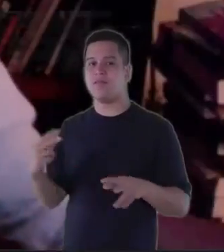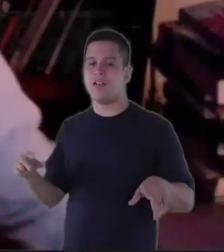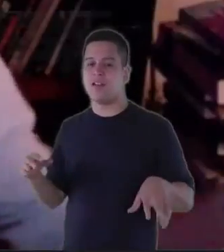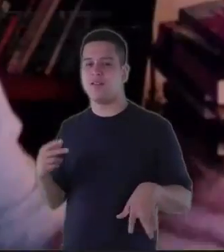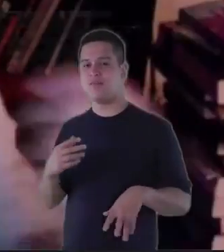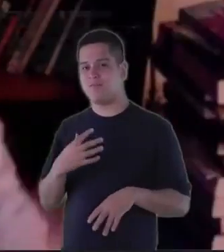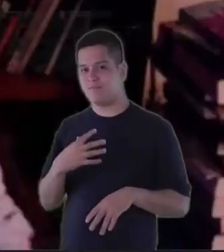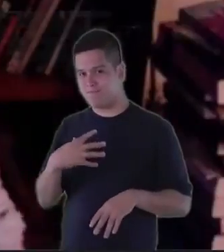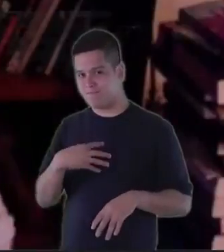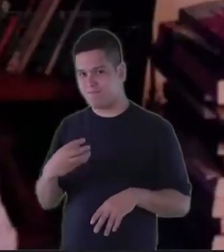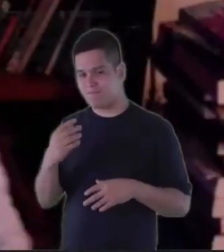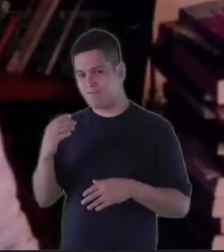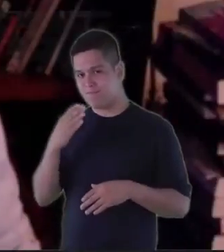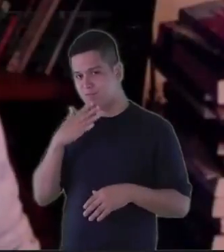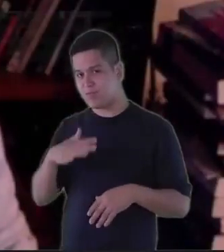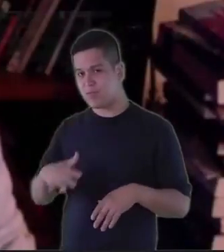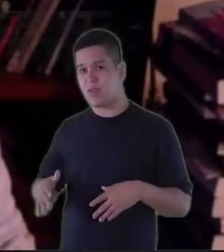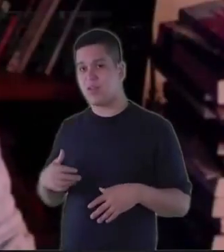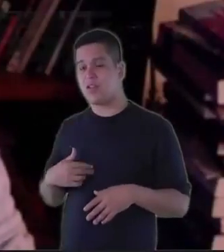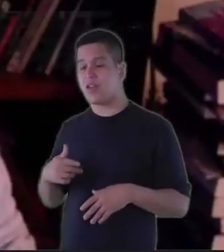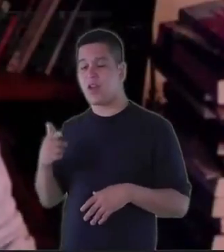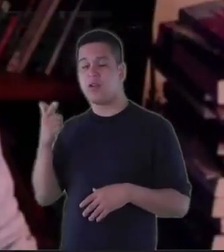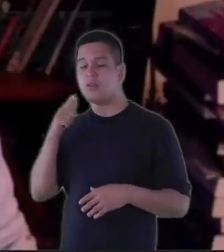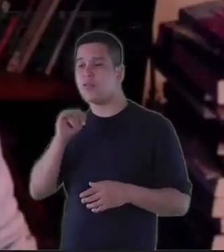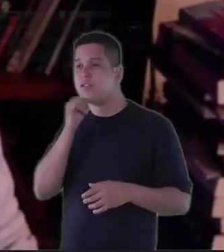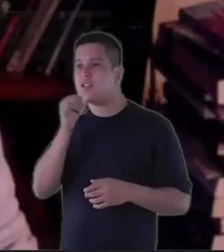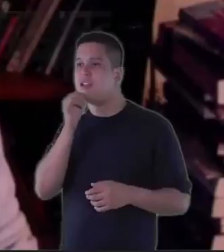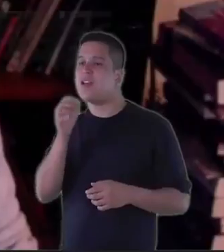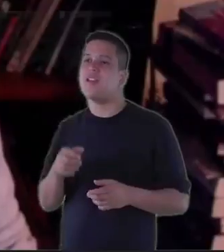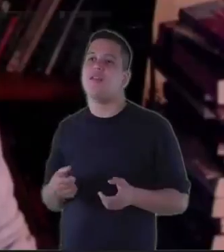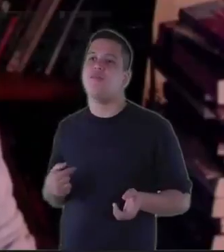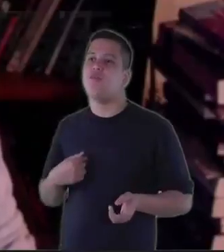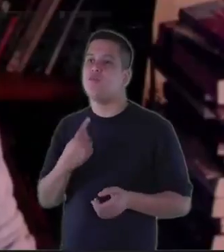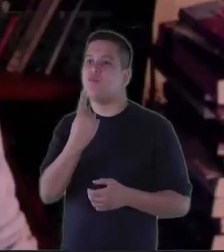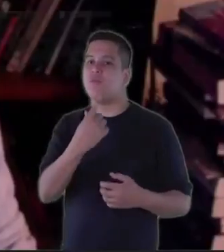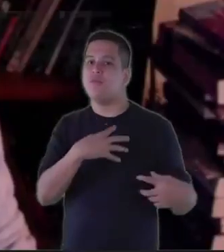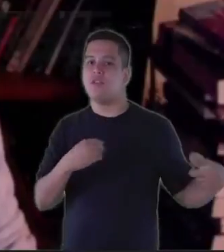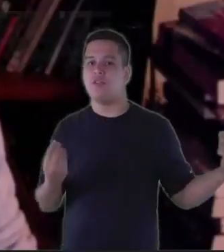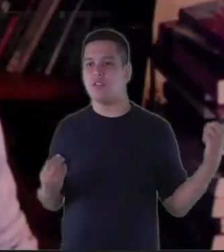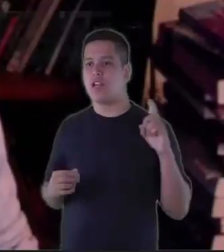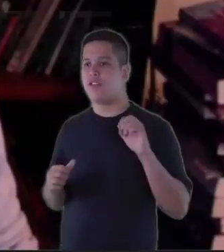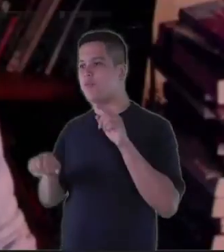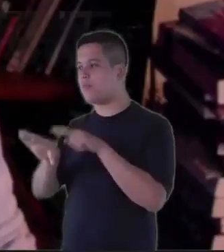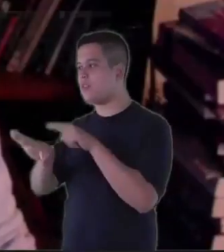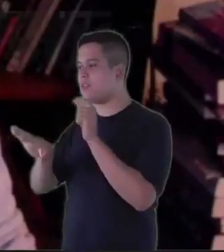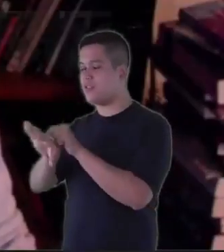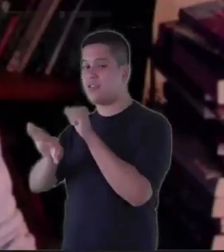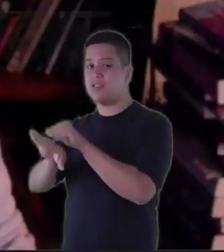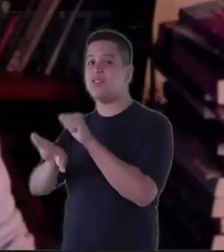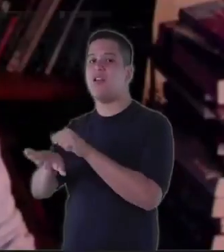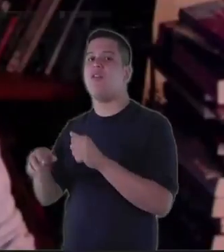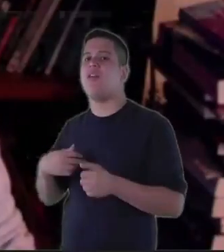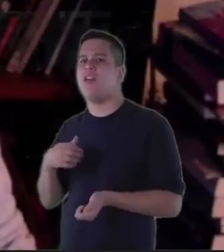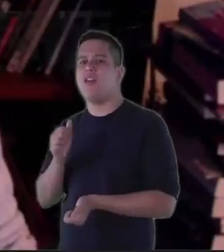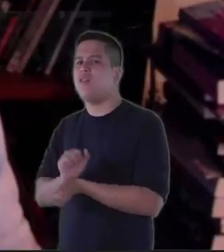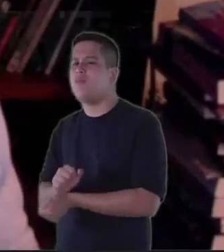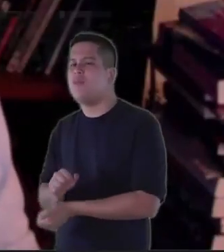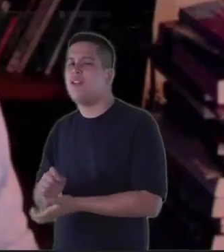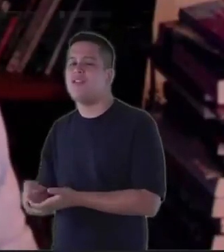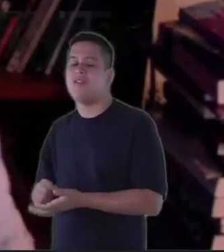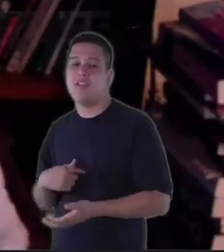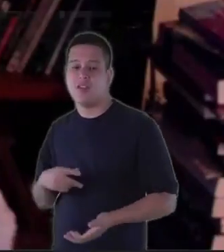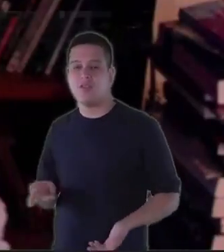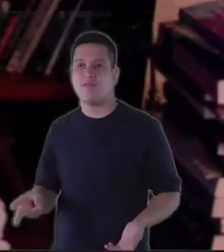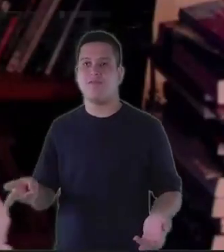não abrir a porta e parar de escrever, né? Então, realmente, eu sou um escritor muito familiar nesse sentido. Se bem que, peraí, tem uma coisa